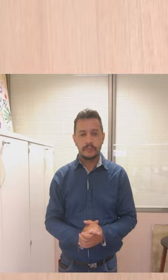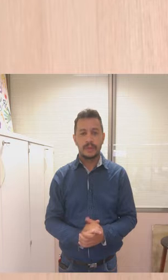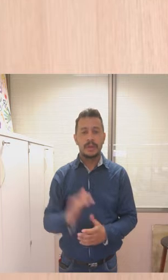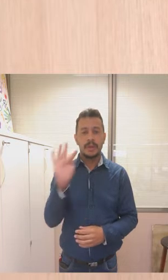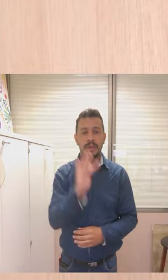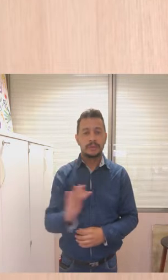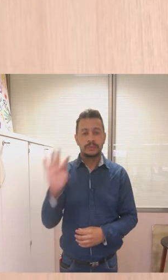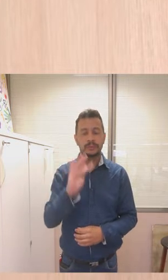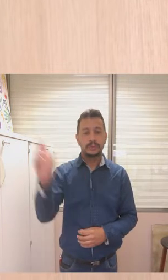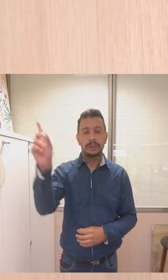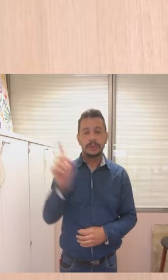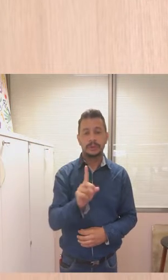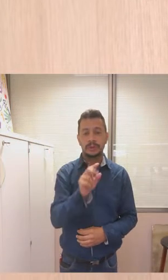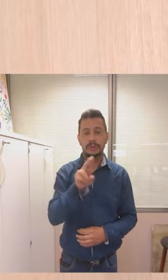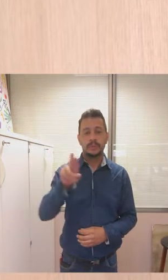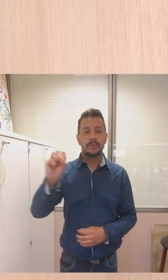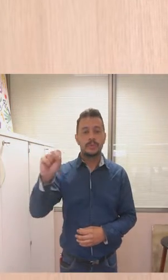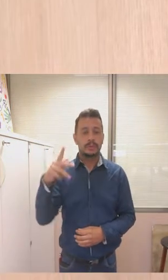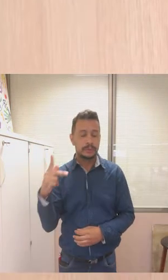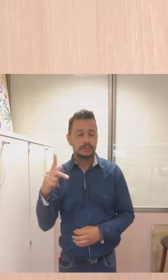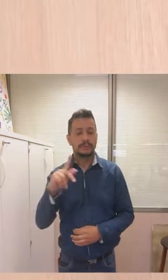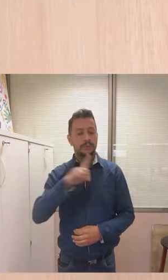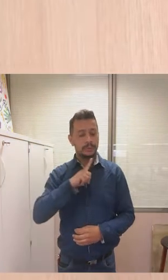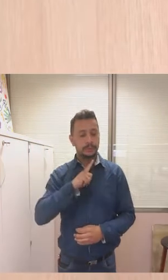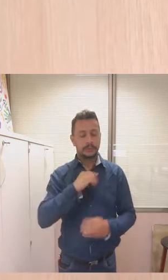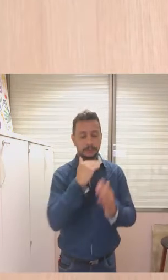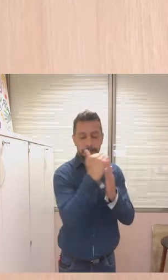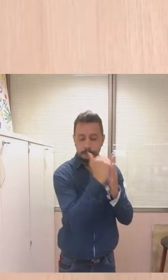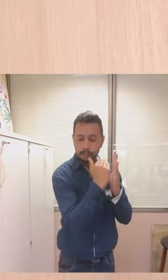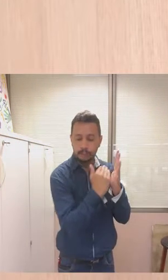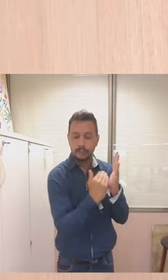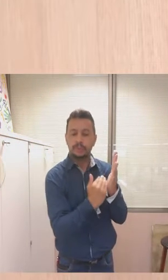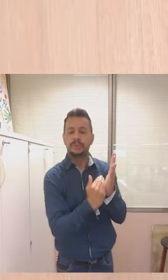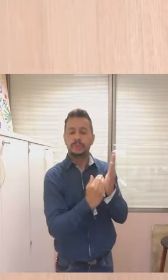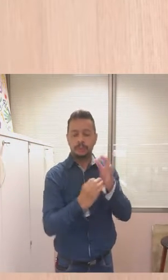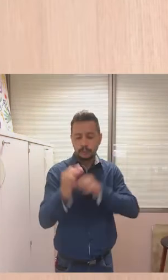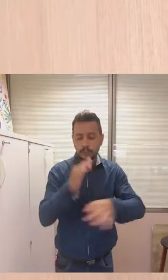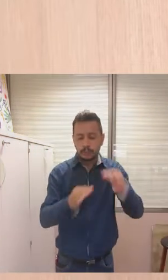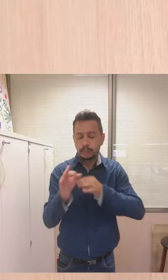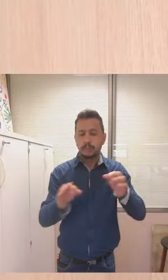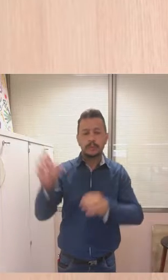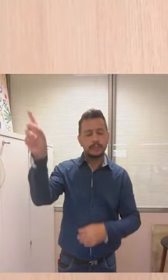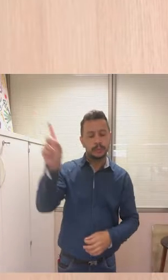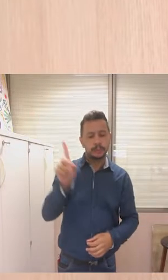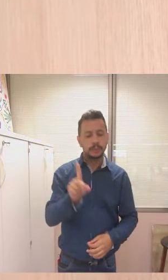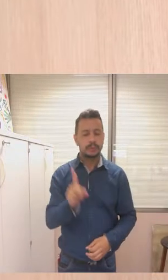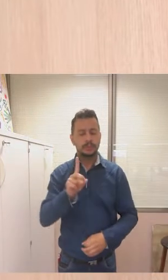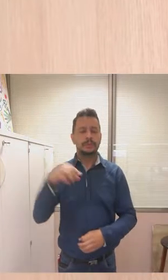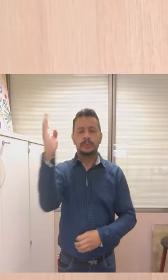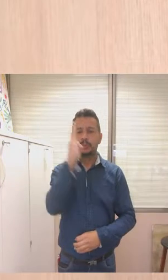a Faculdade de Direito da USP elaborou um Manifesto em defesa da Democracia das